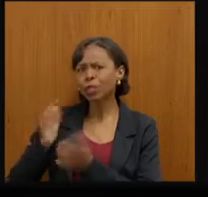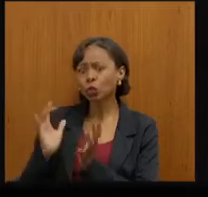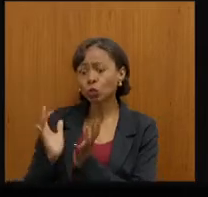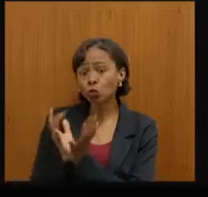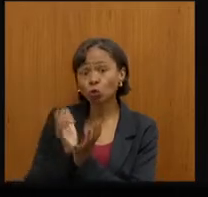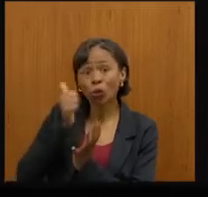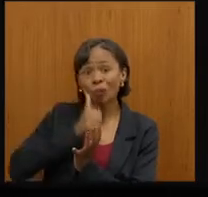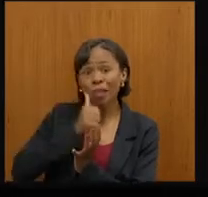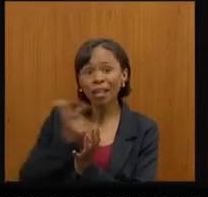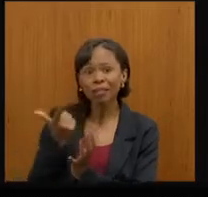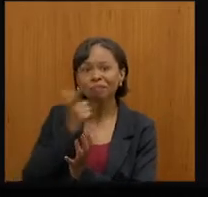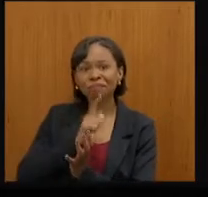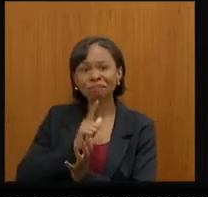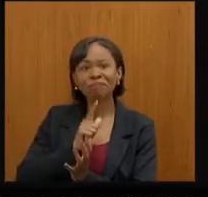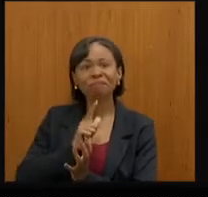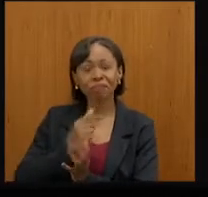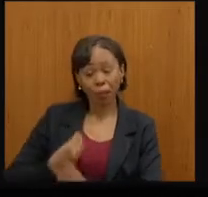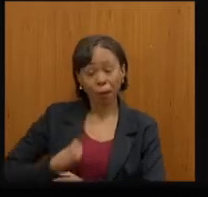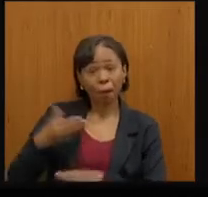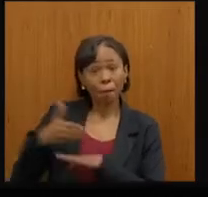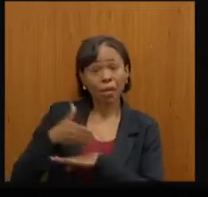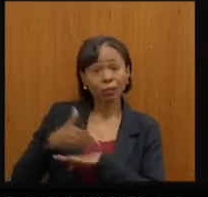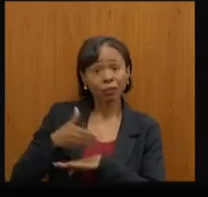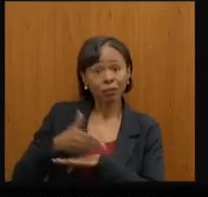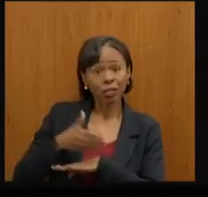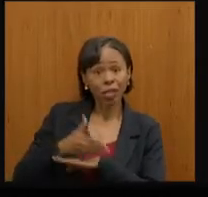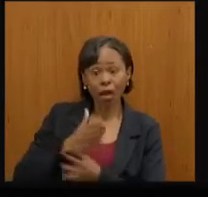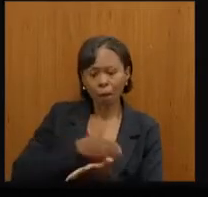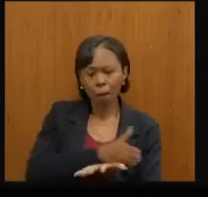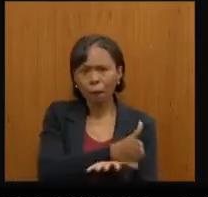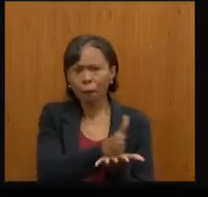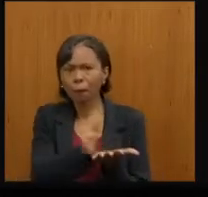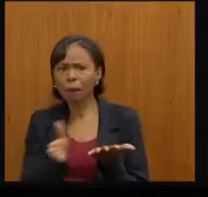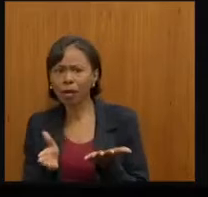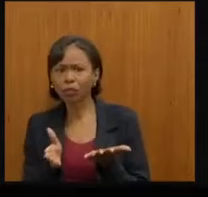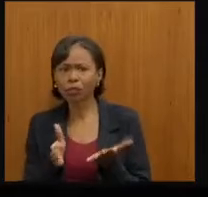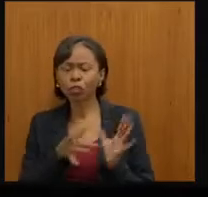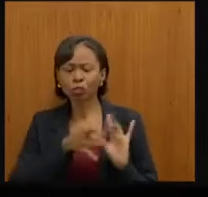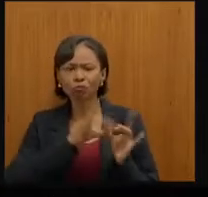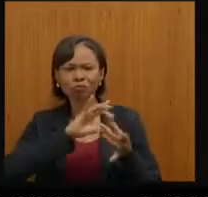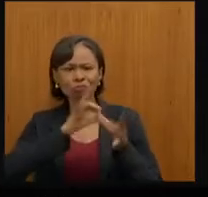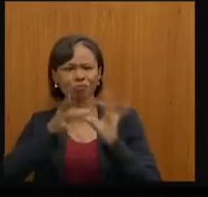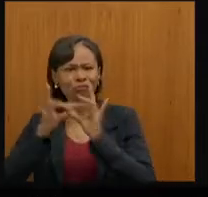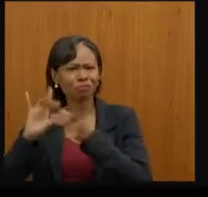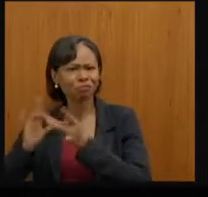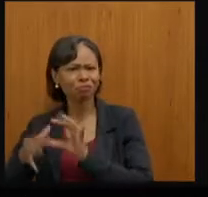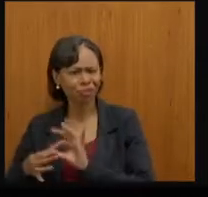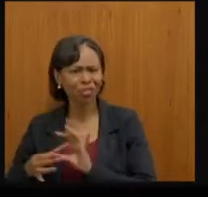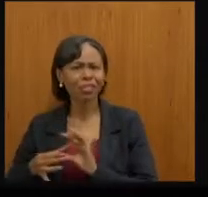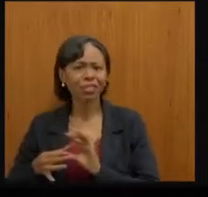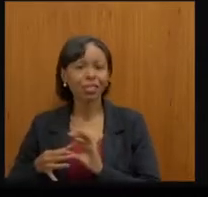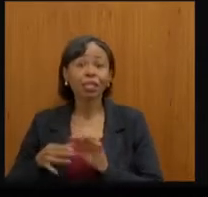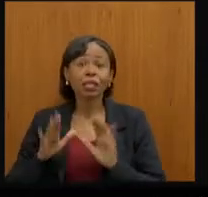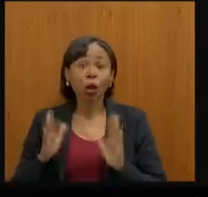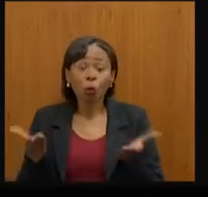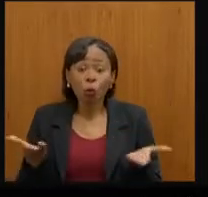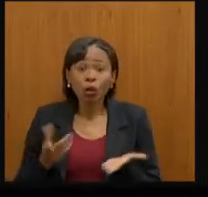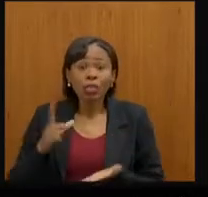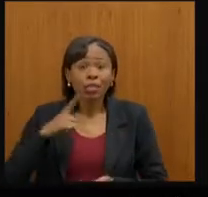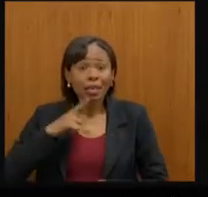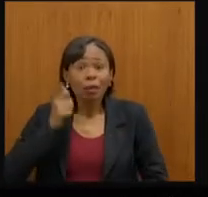conseguiram participar de todas as modalidades né hoje eu temos aí vendo as nossas medalhistas mulheres fazendo